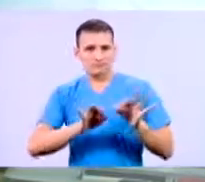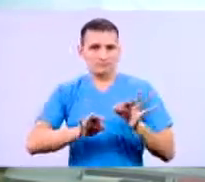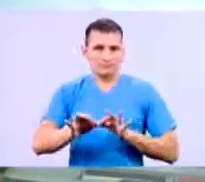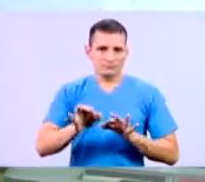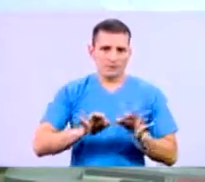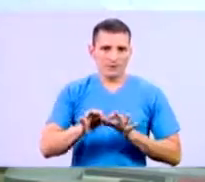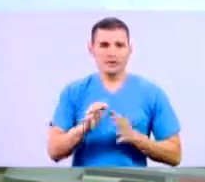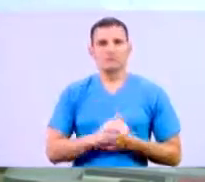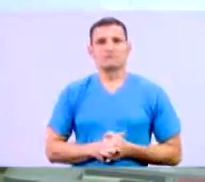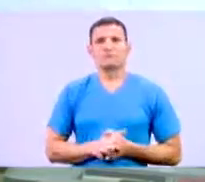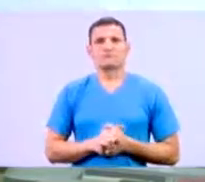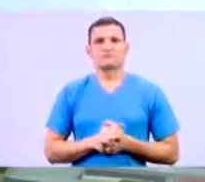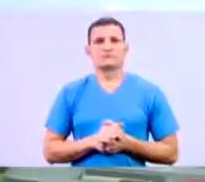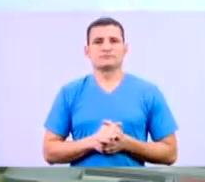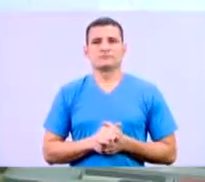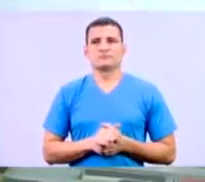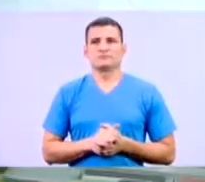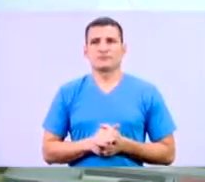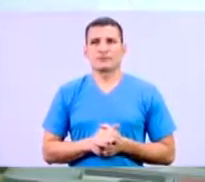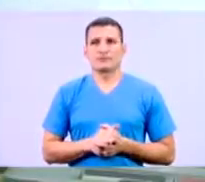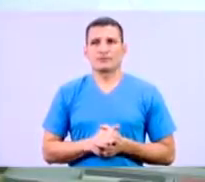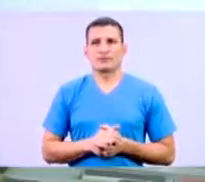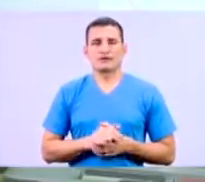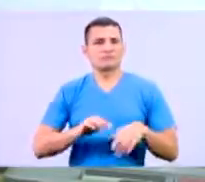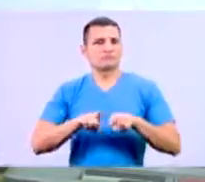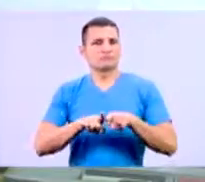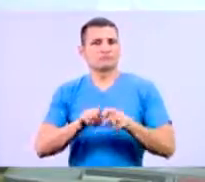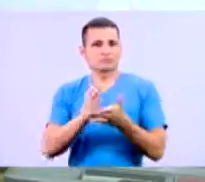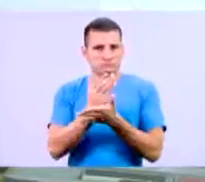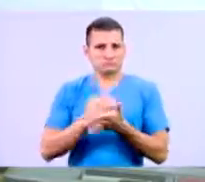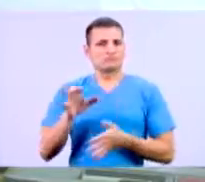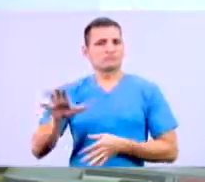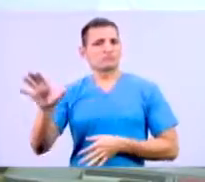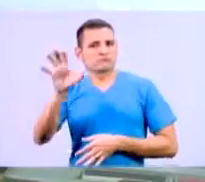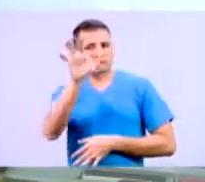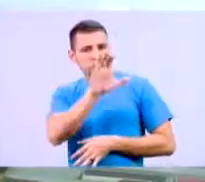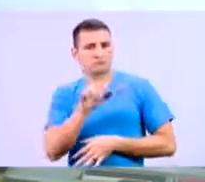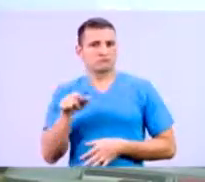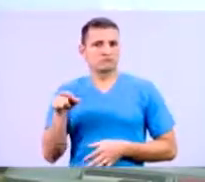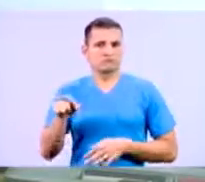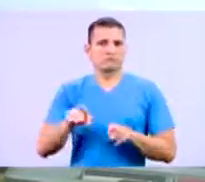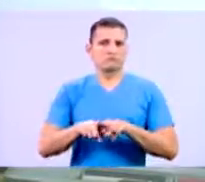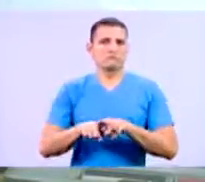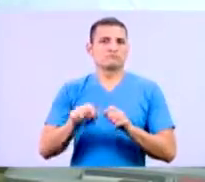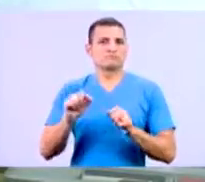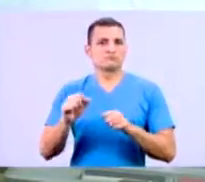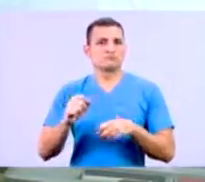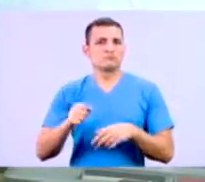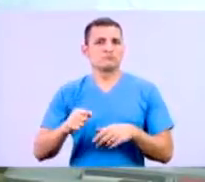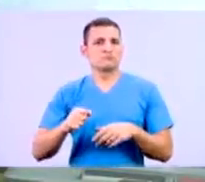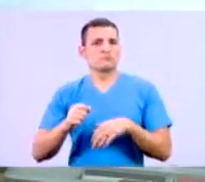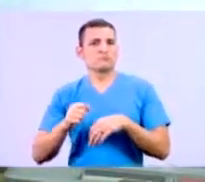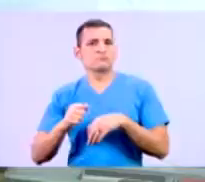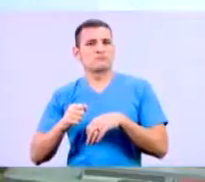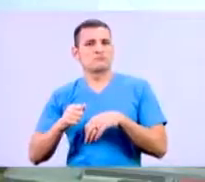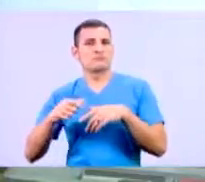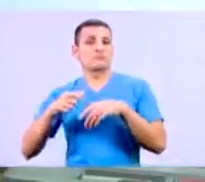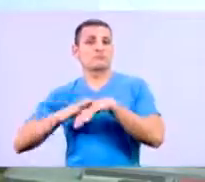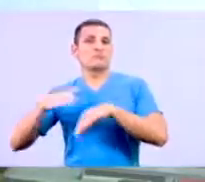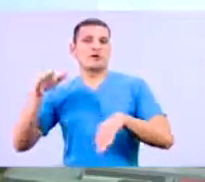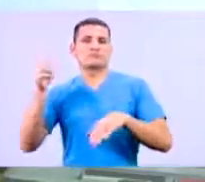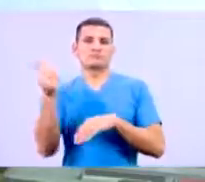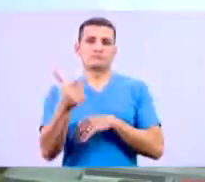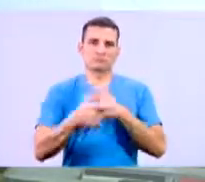demandas que existem por determinadas regiões, ora elas podem ser maiores do que as outras. Por exemplo,